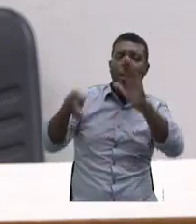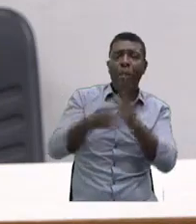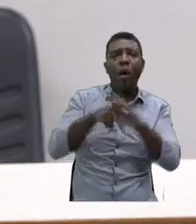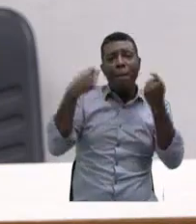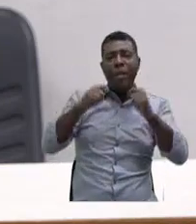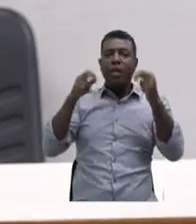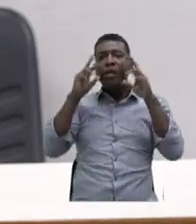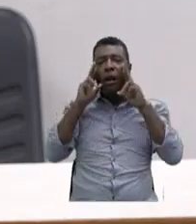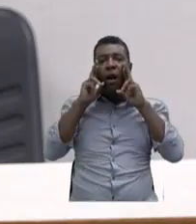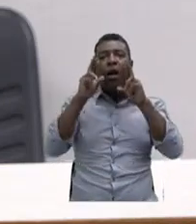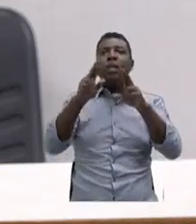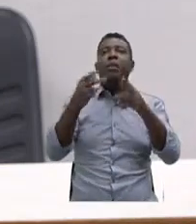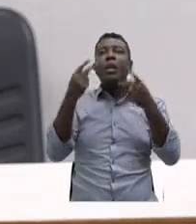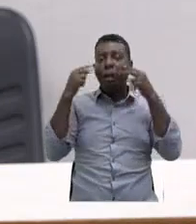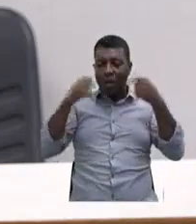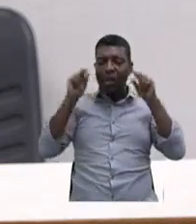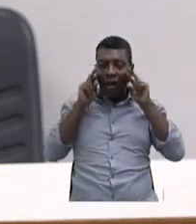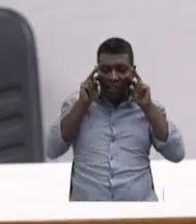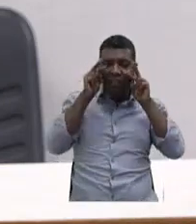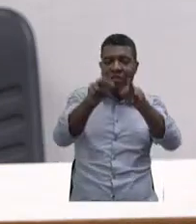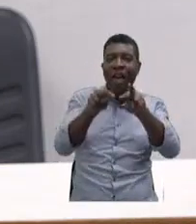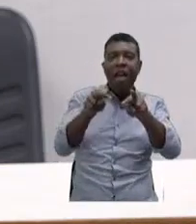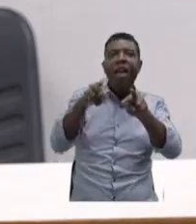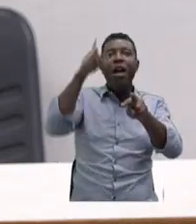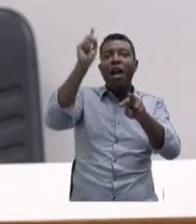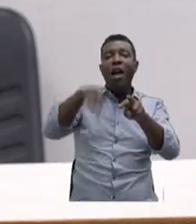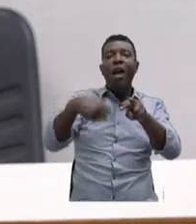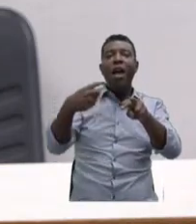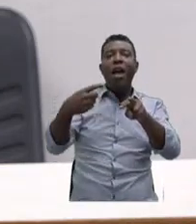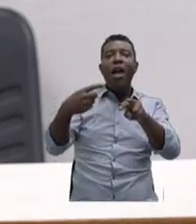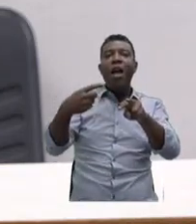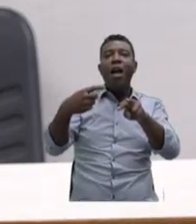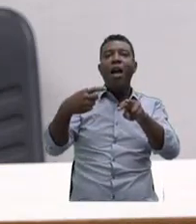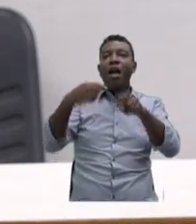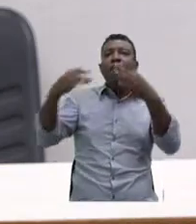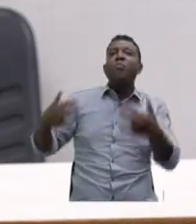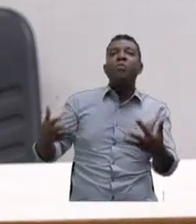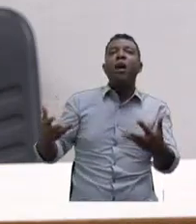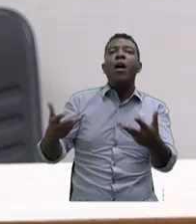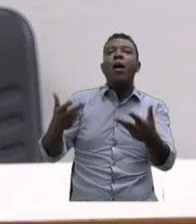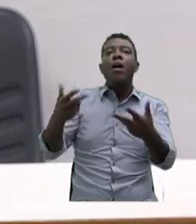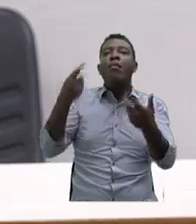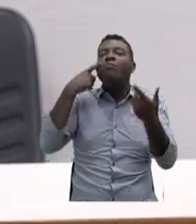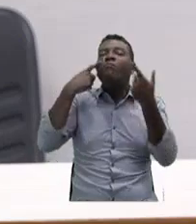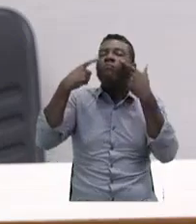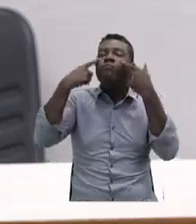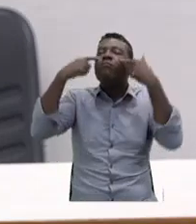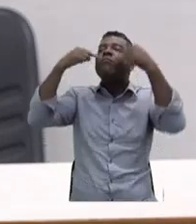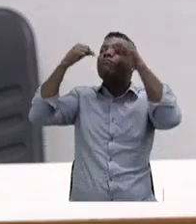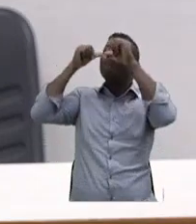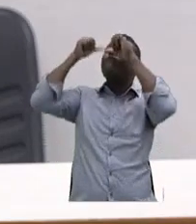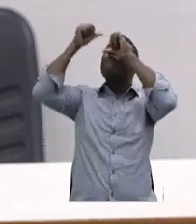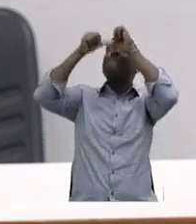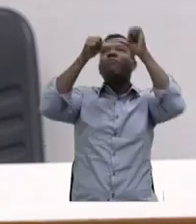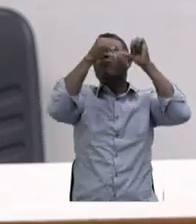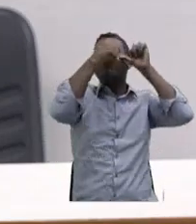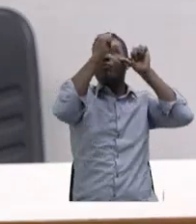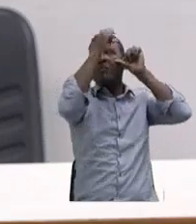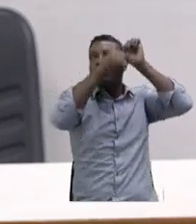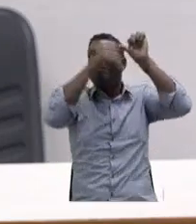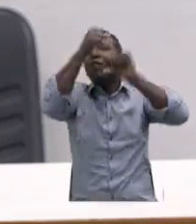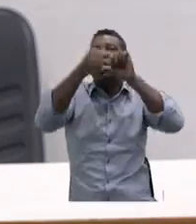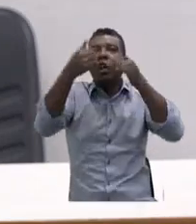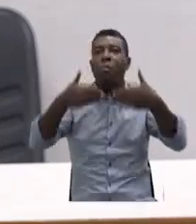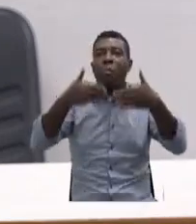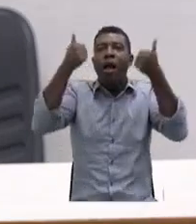sejam vistas com a melhor qualidade no olhar e, claro, está refletido nos seus